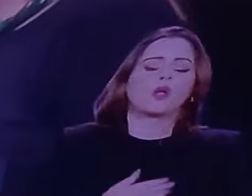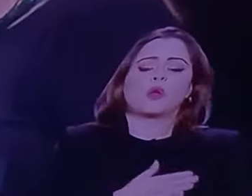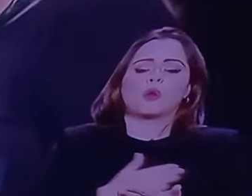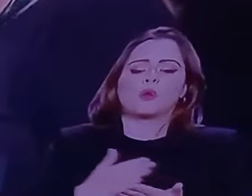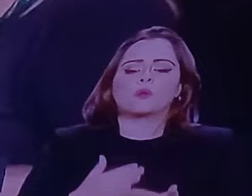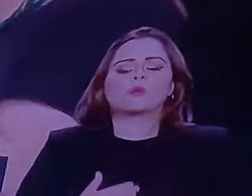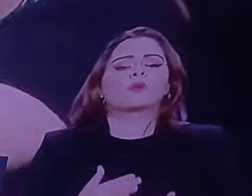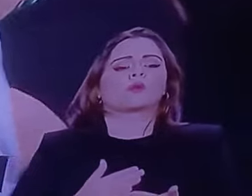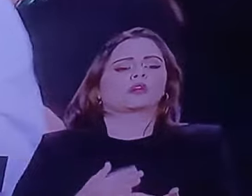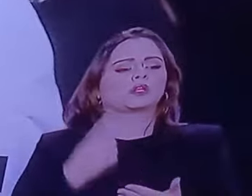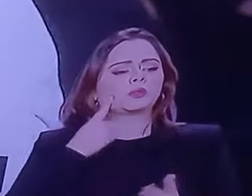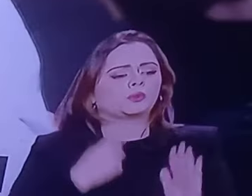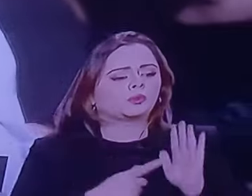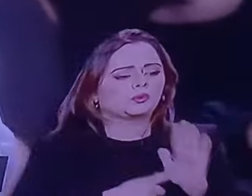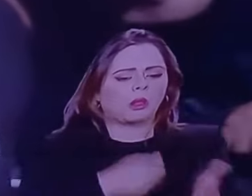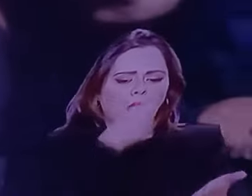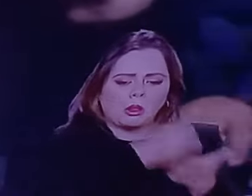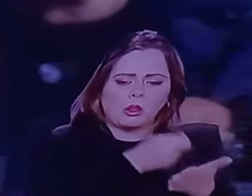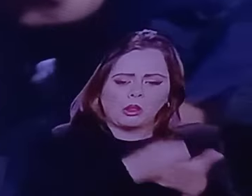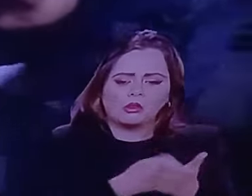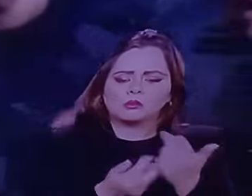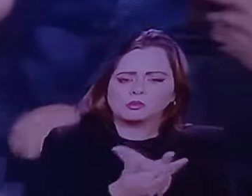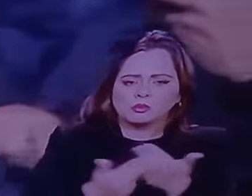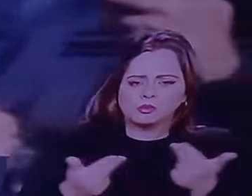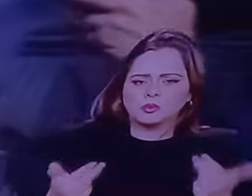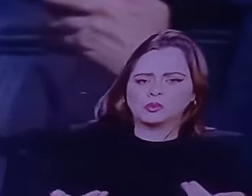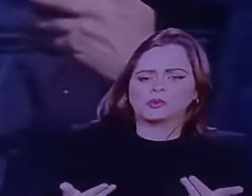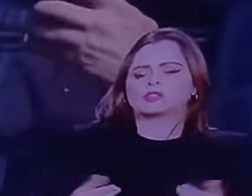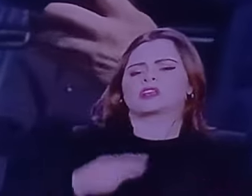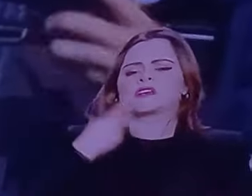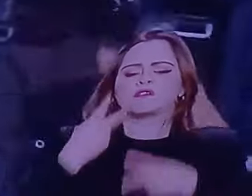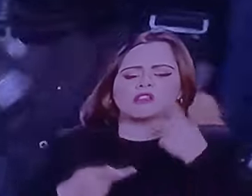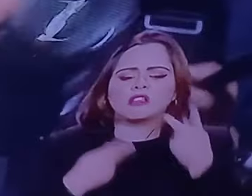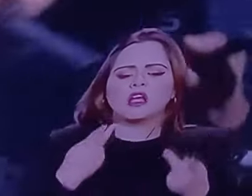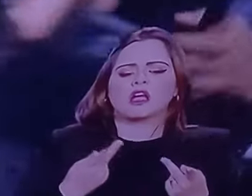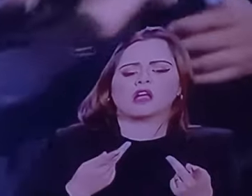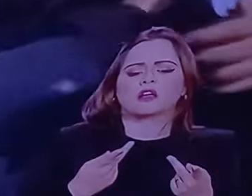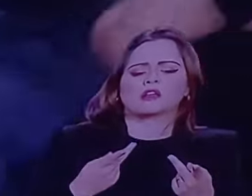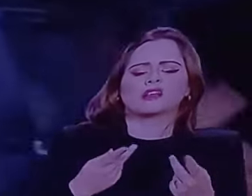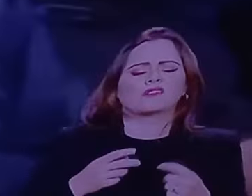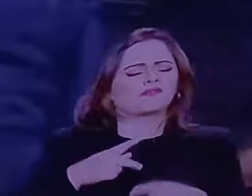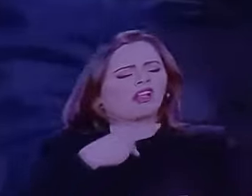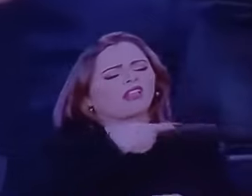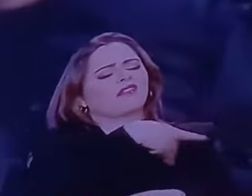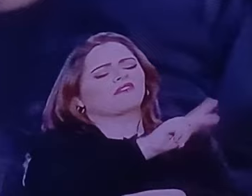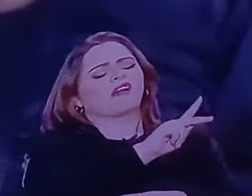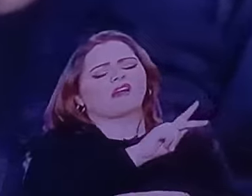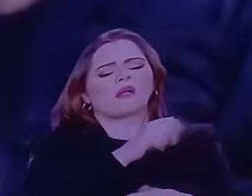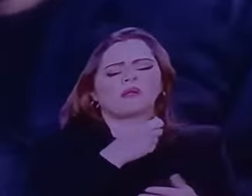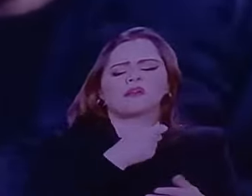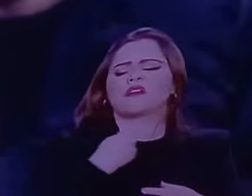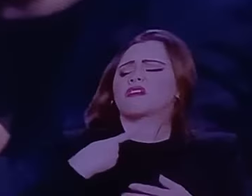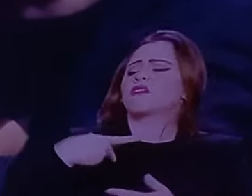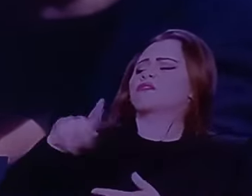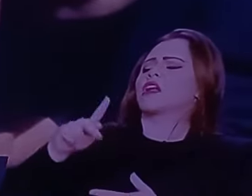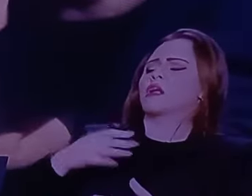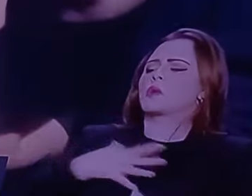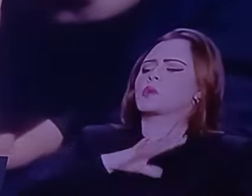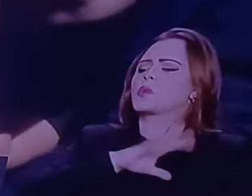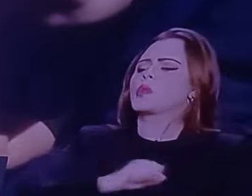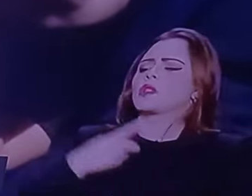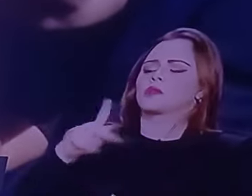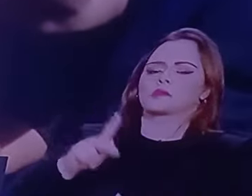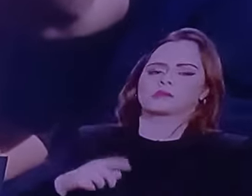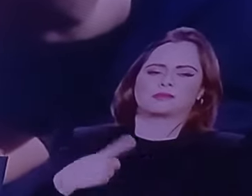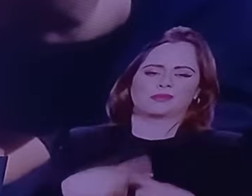vocês para cobrar alguma coisa, às vezes o homem fala: ah, amor, vai lá, ou bem, vai lá, porque a mulher